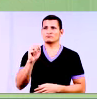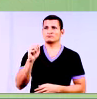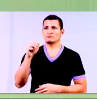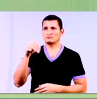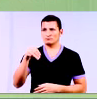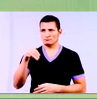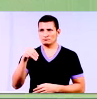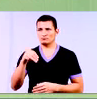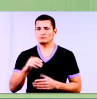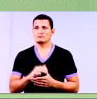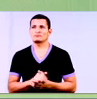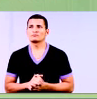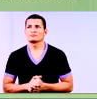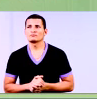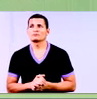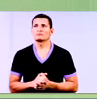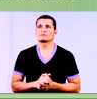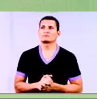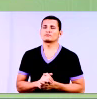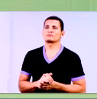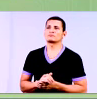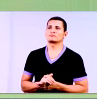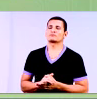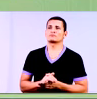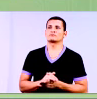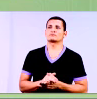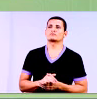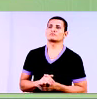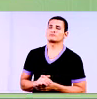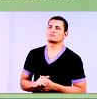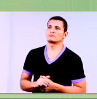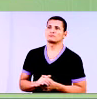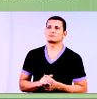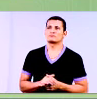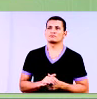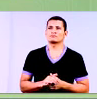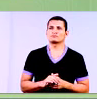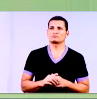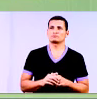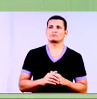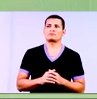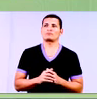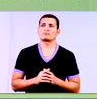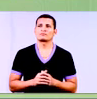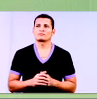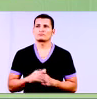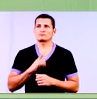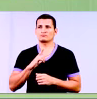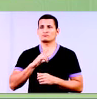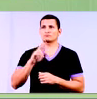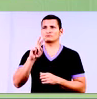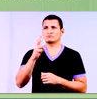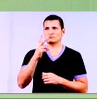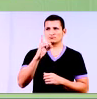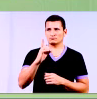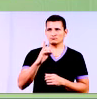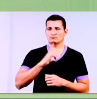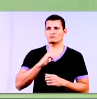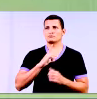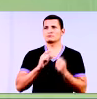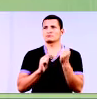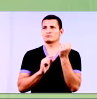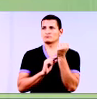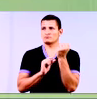RAM. E daí, da memória RAM em diante, a gente tem todas as outras memórias. A gente tem o HD, a gente tem o pendrive, a gente